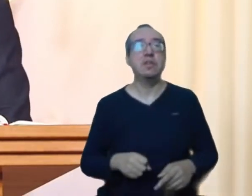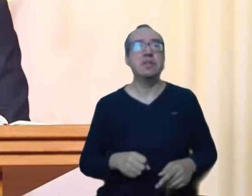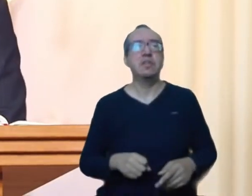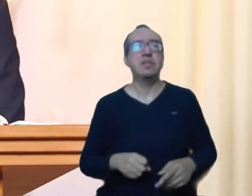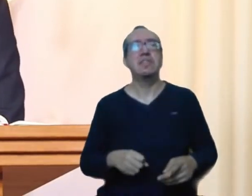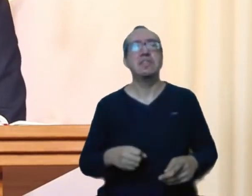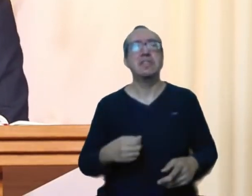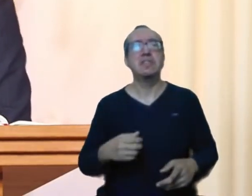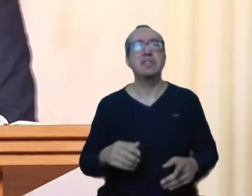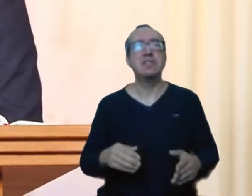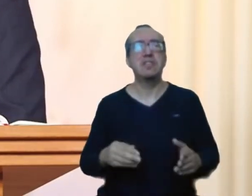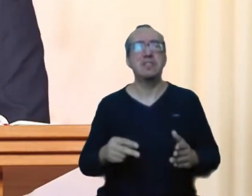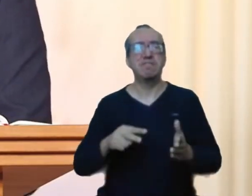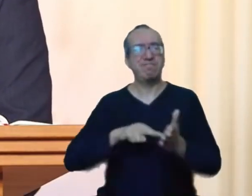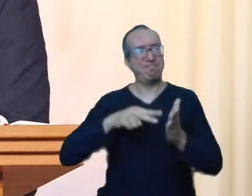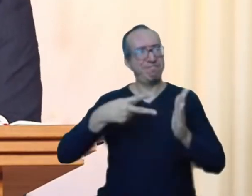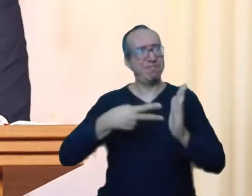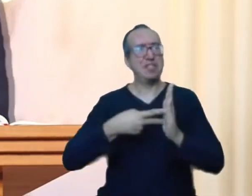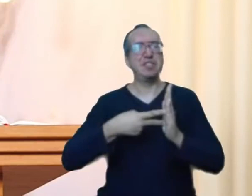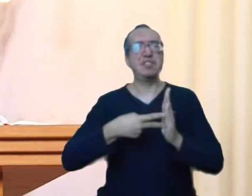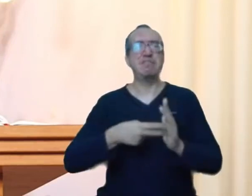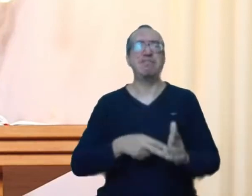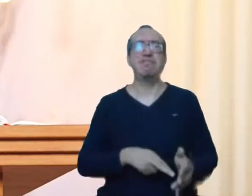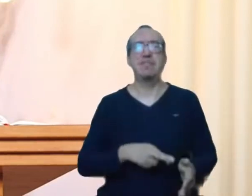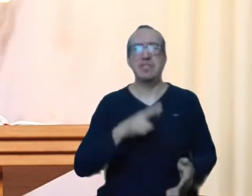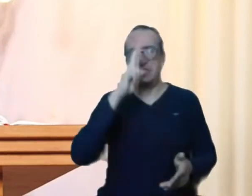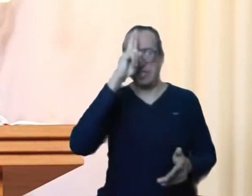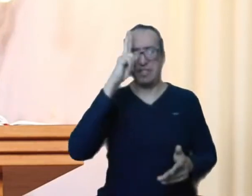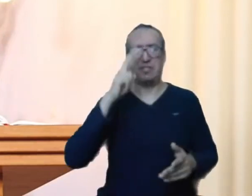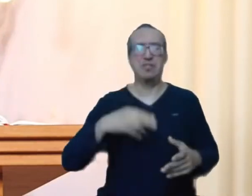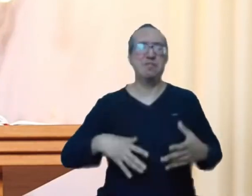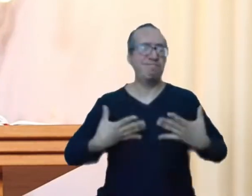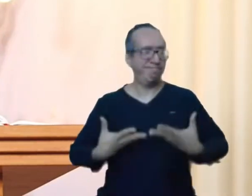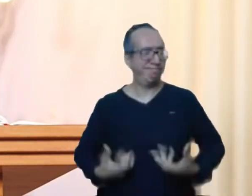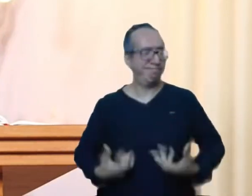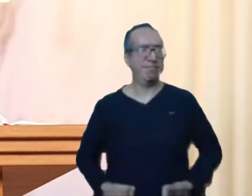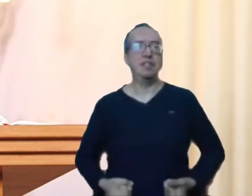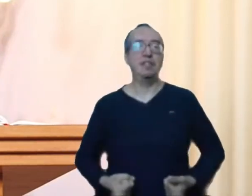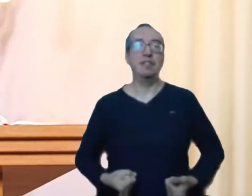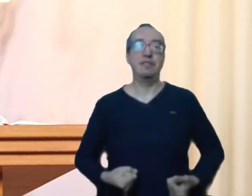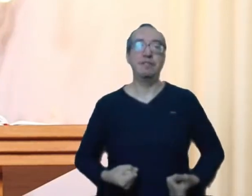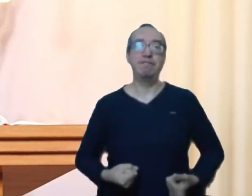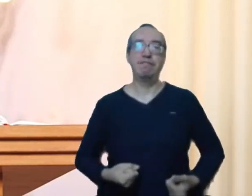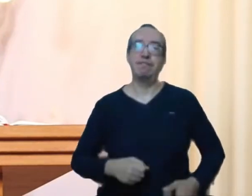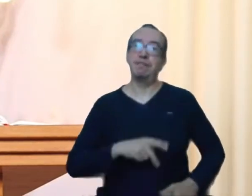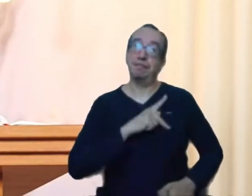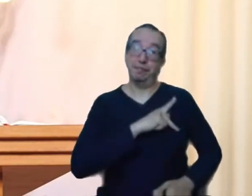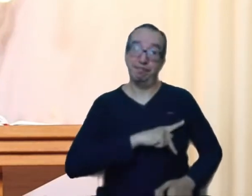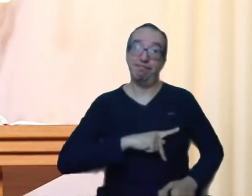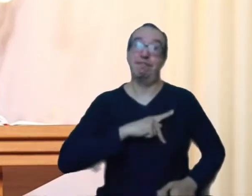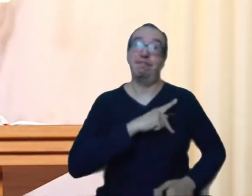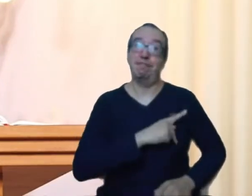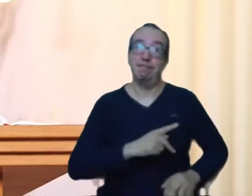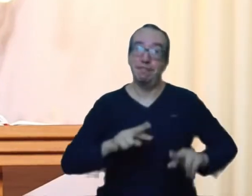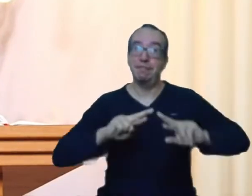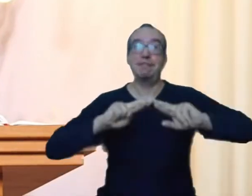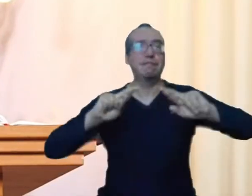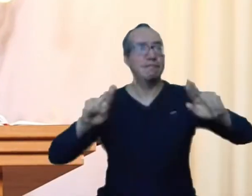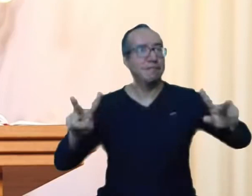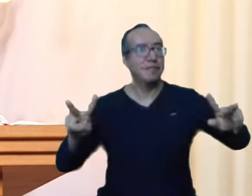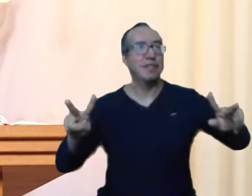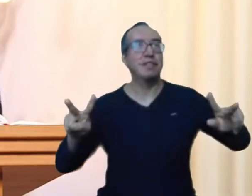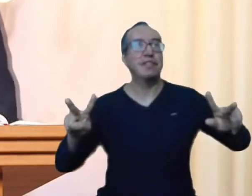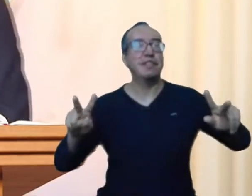assim. Paulo, ele tinha a maior satisfação de estar junto com a igreja. Fala